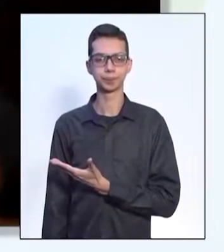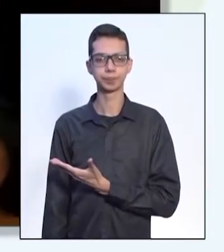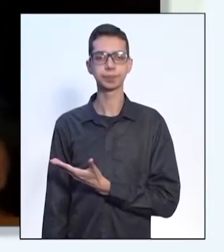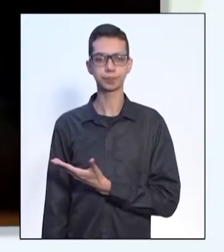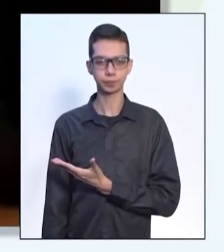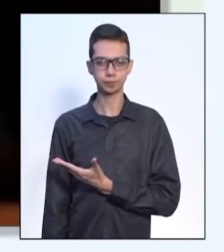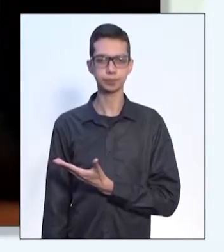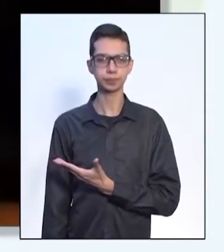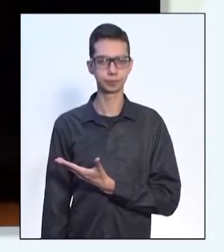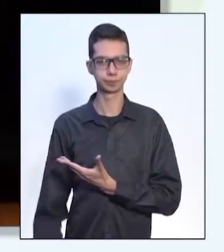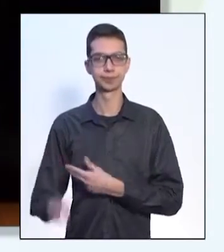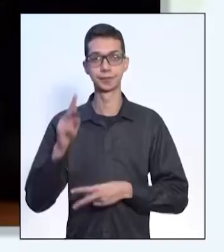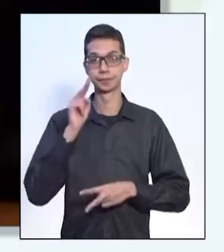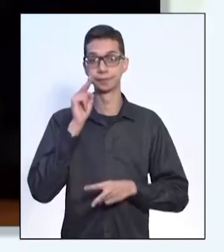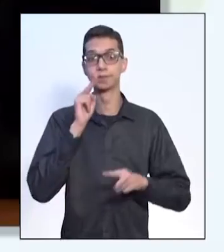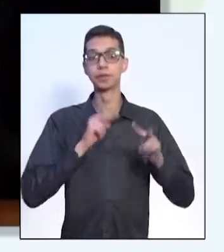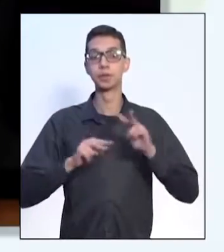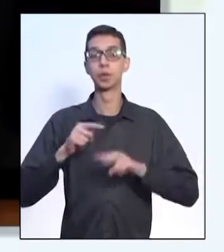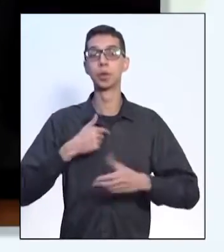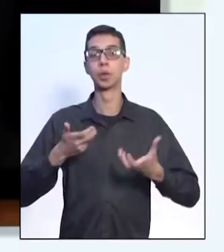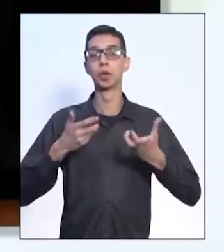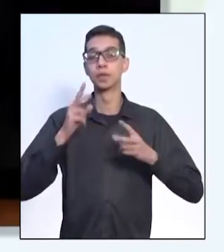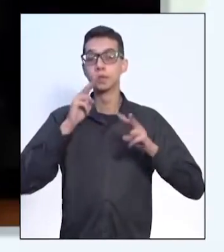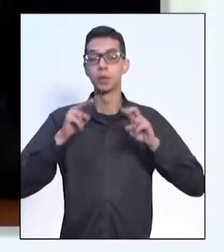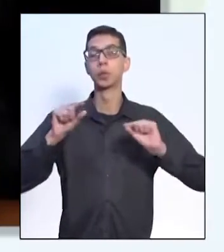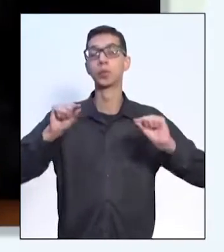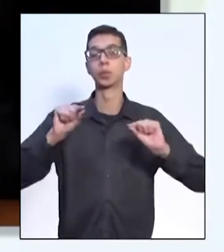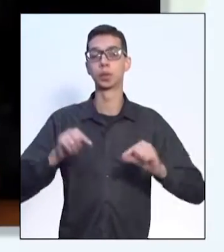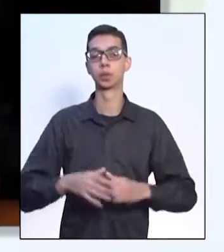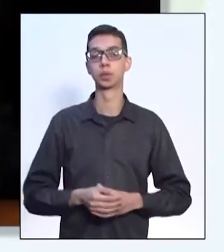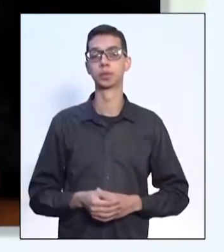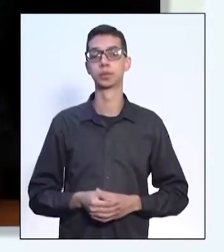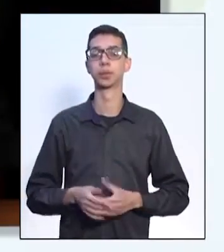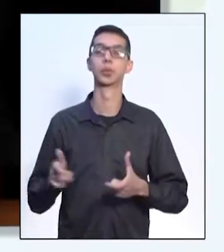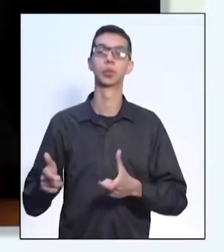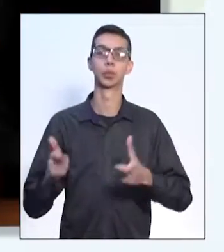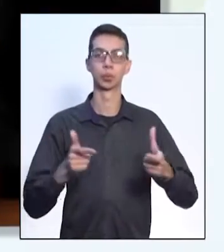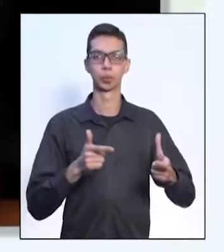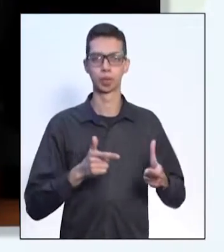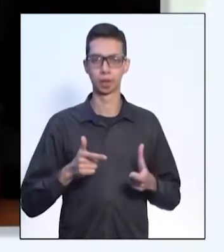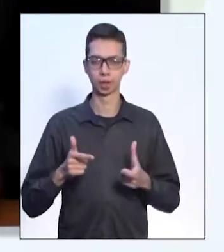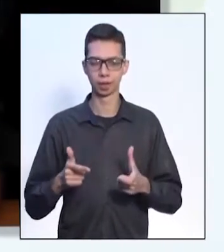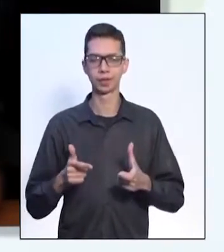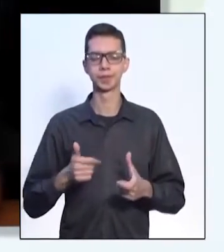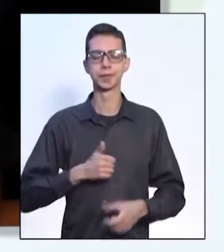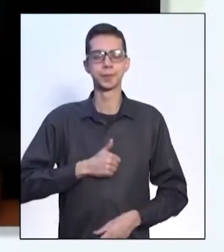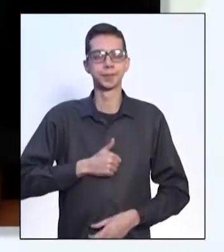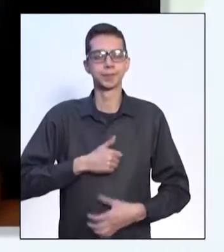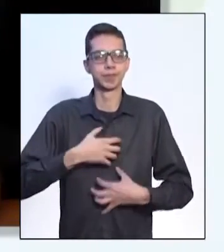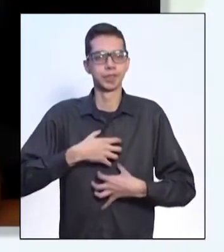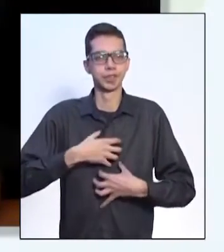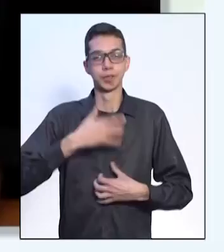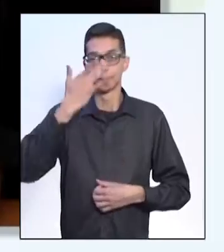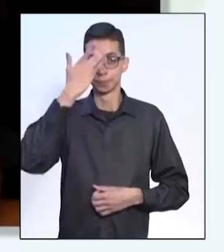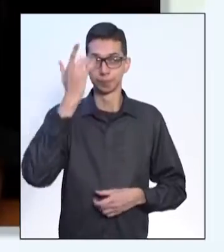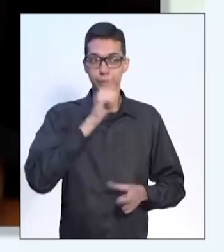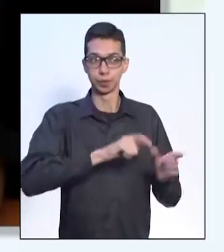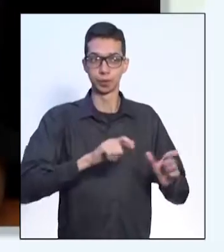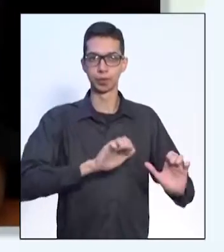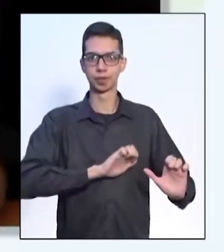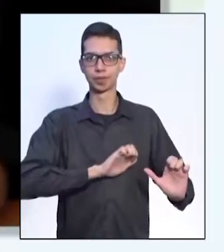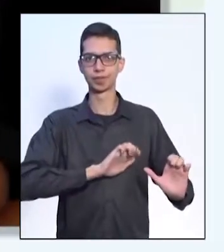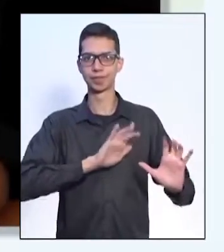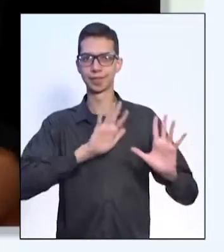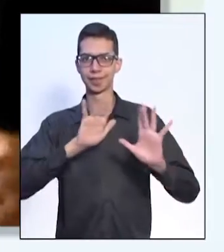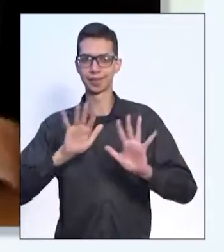vista do que eu gostaria de ver. Então, o que eu gostaria de ver são espaços públicos mais convidativos. E